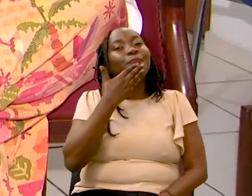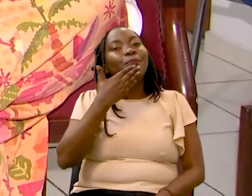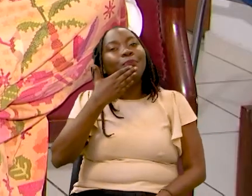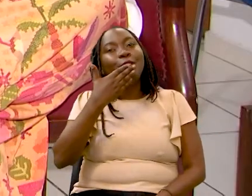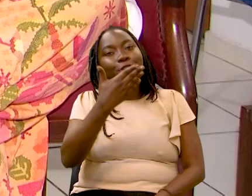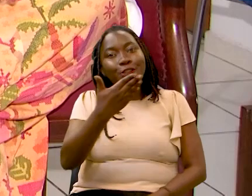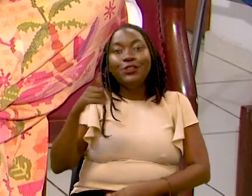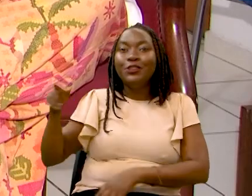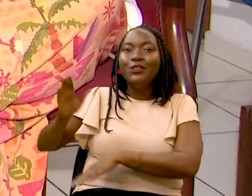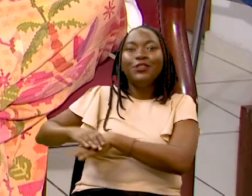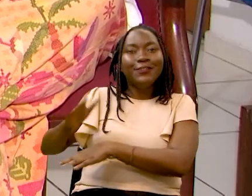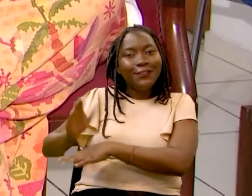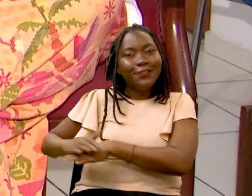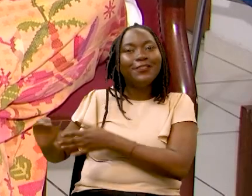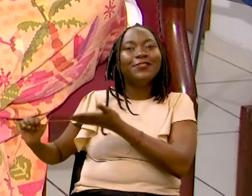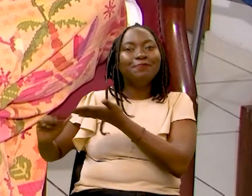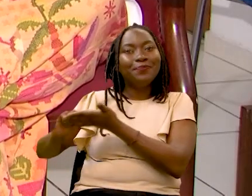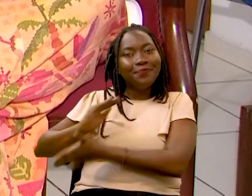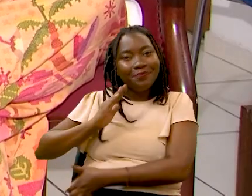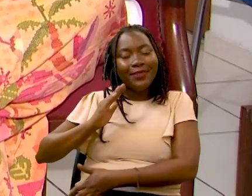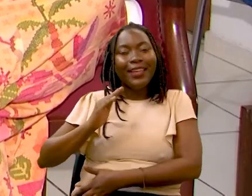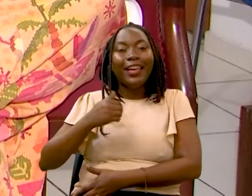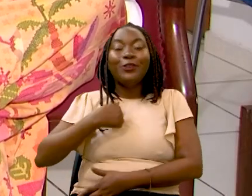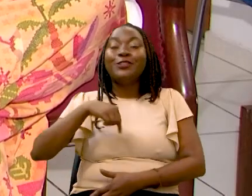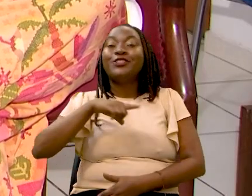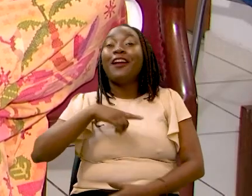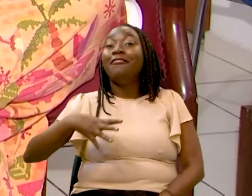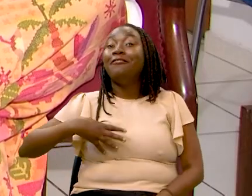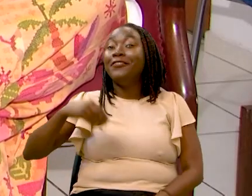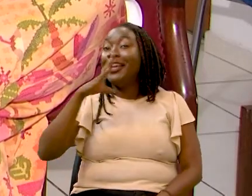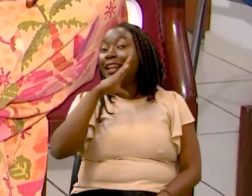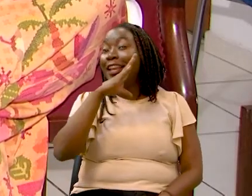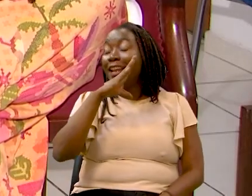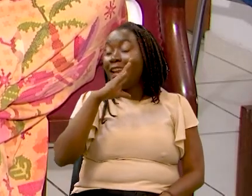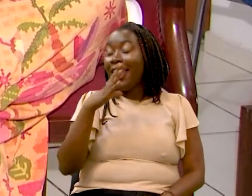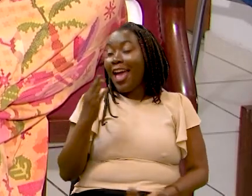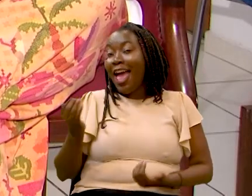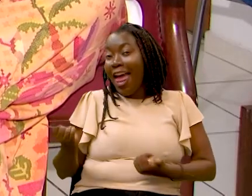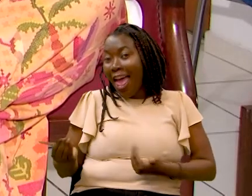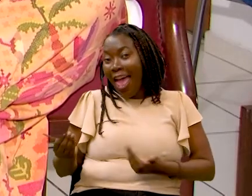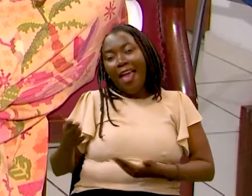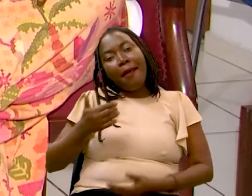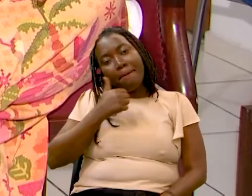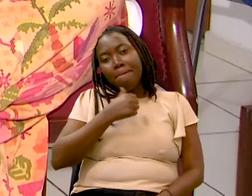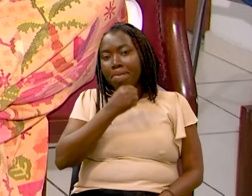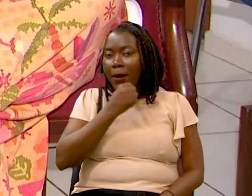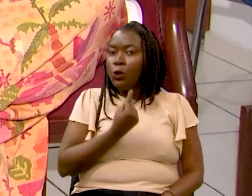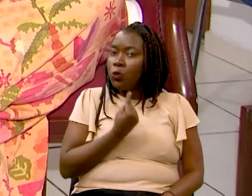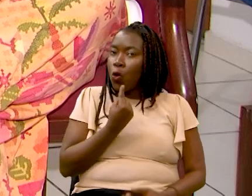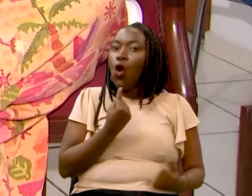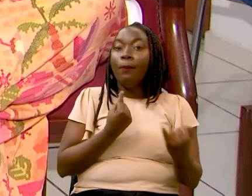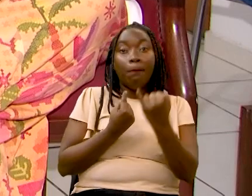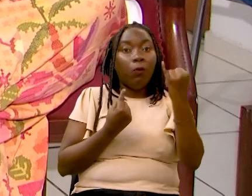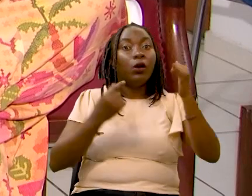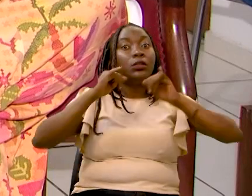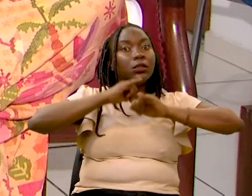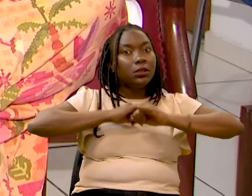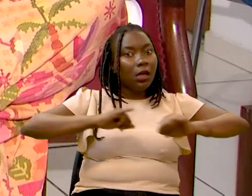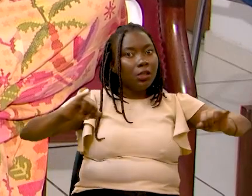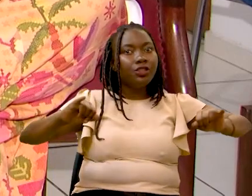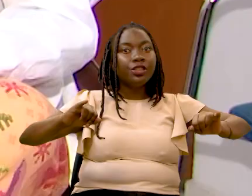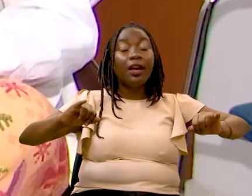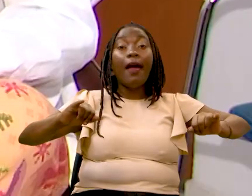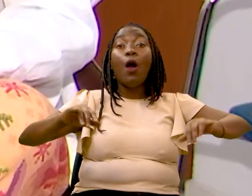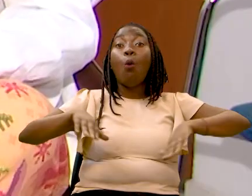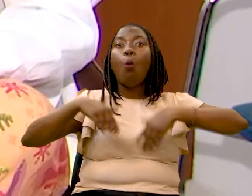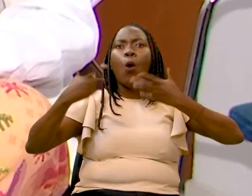contas? Pedi para me mandarem embora. Eu tinha uma filha adolescente, né? Sou mãe solo, eu acho que é muito importante falar